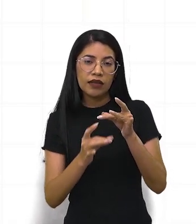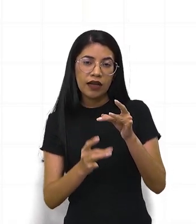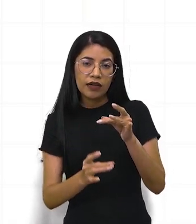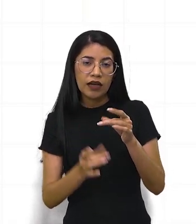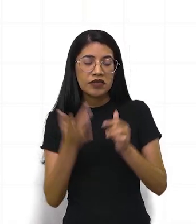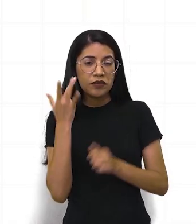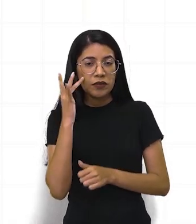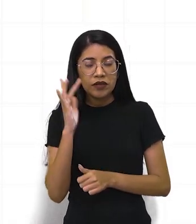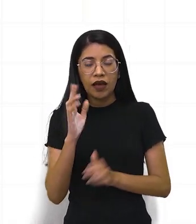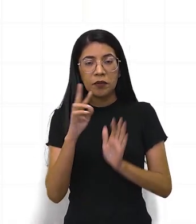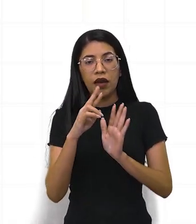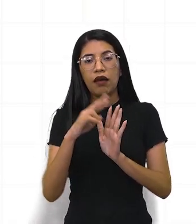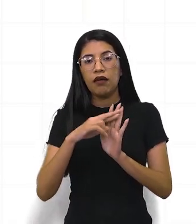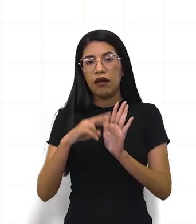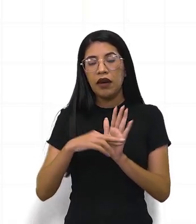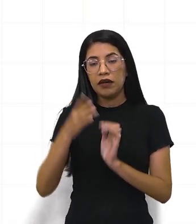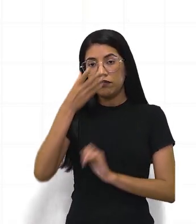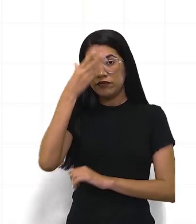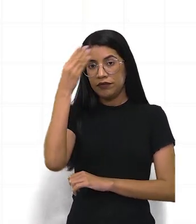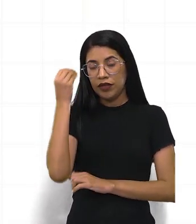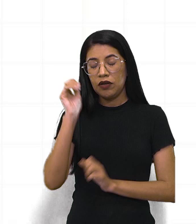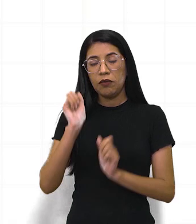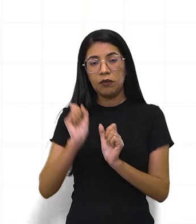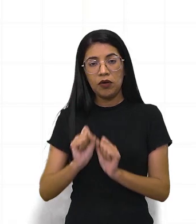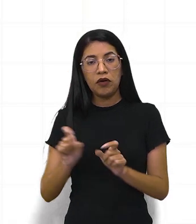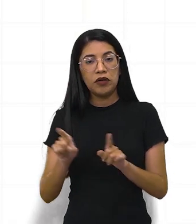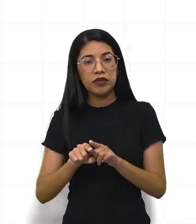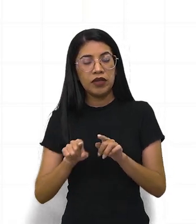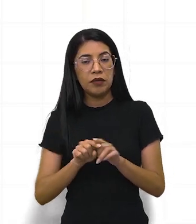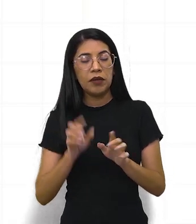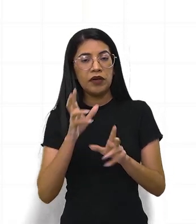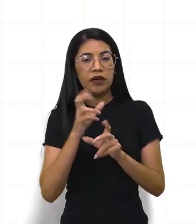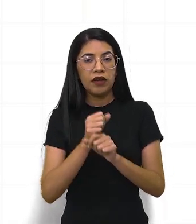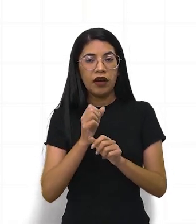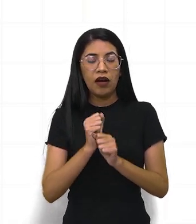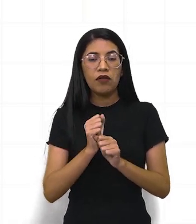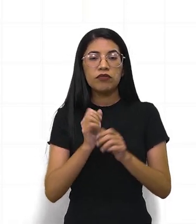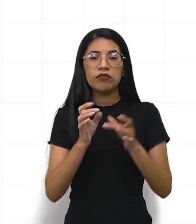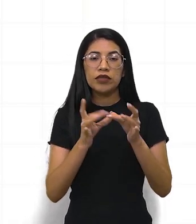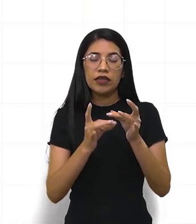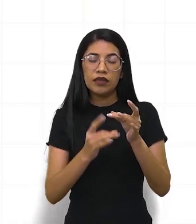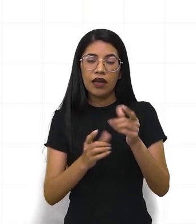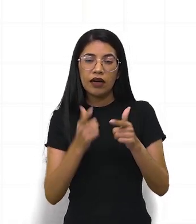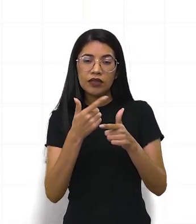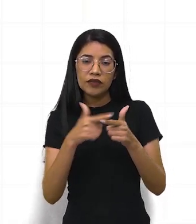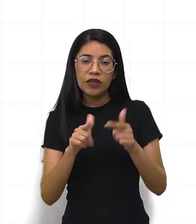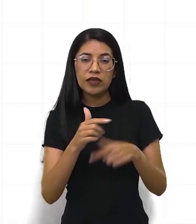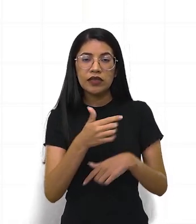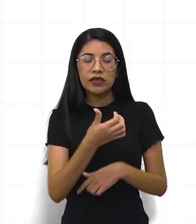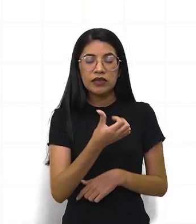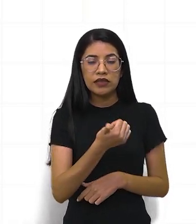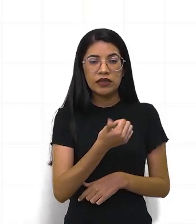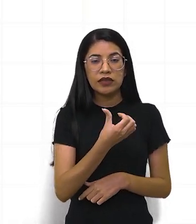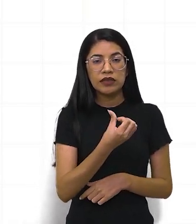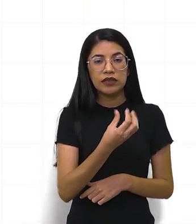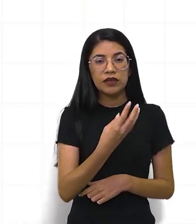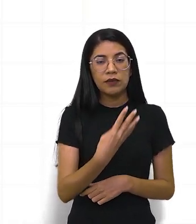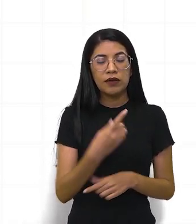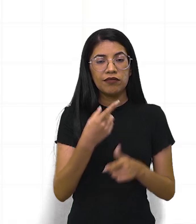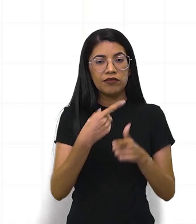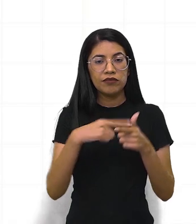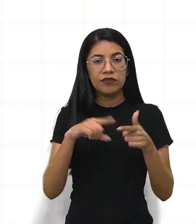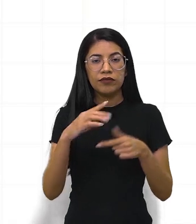nenhuma regrinha, então nós vamos fazer lá o cálculo mesmo manual. 164 dividido por